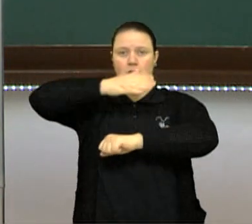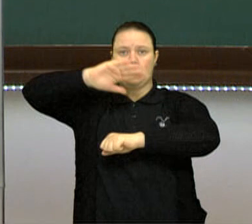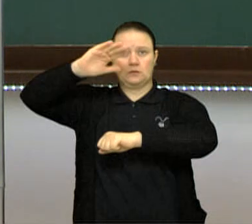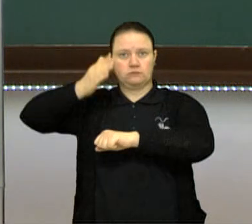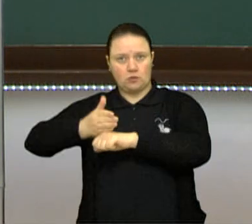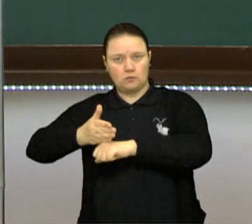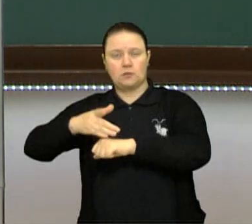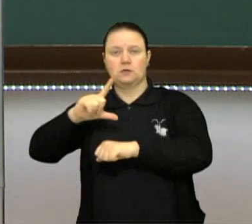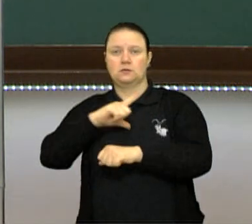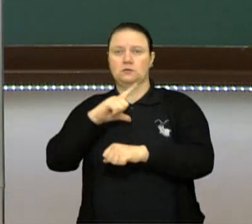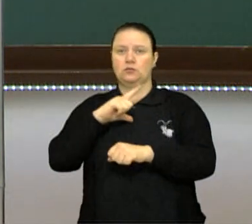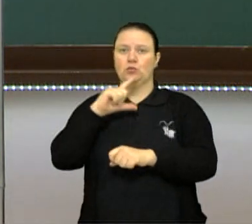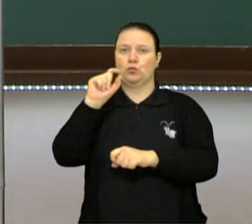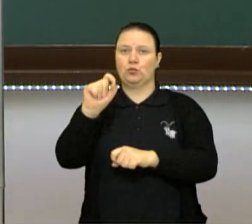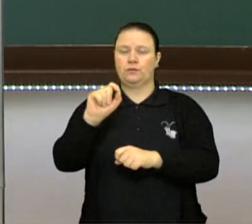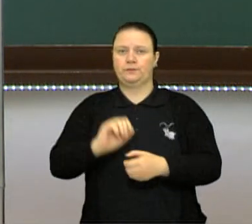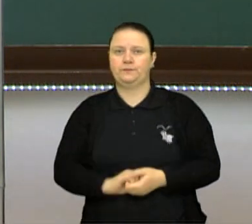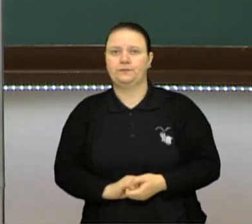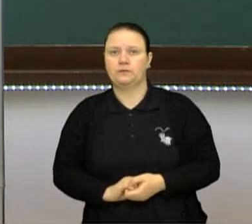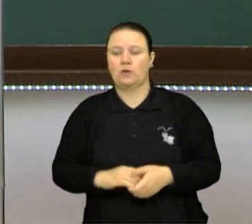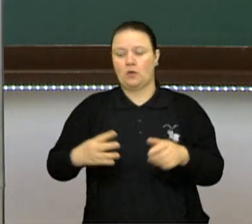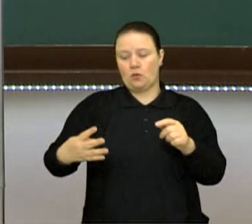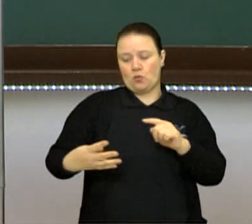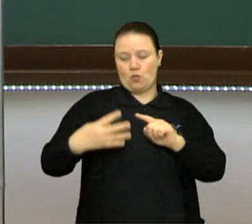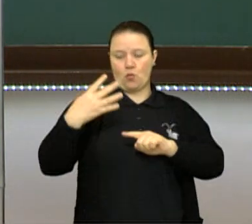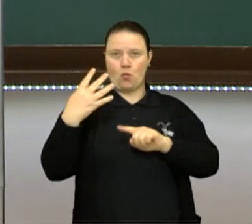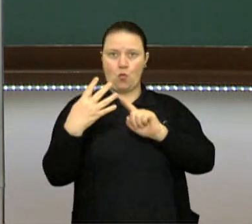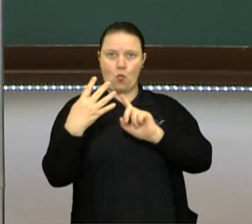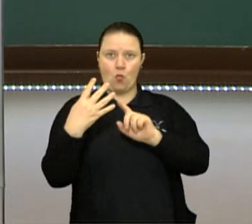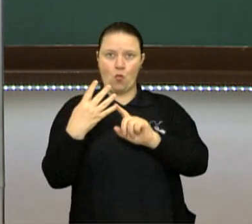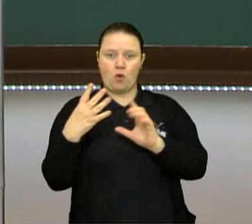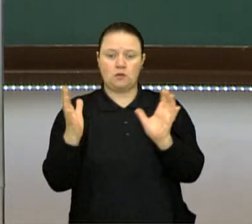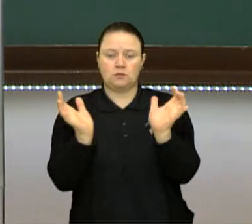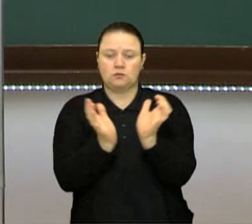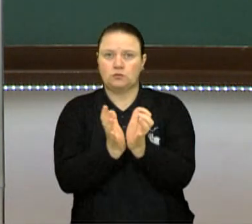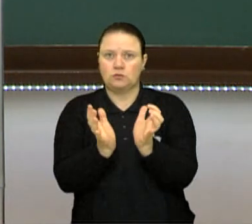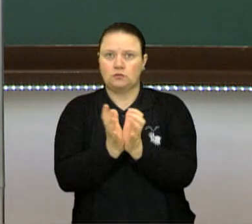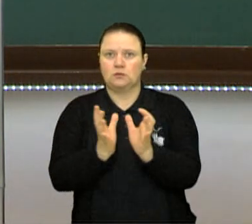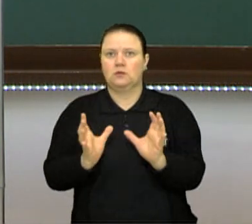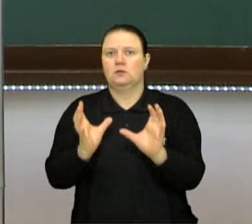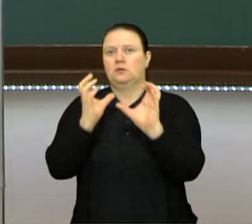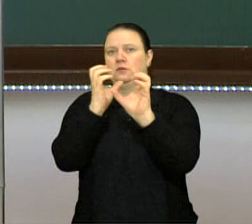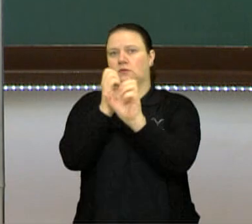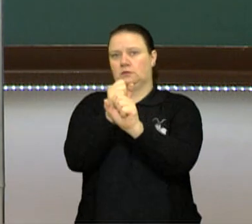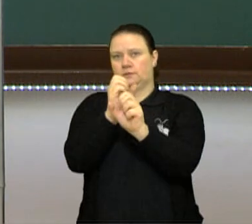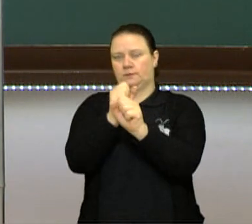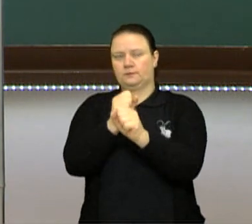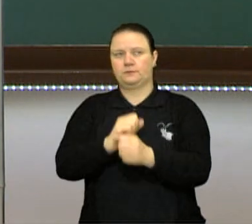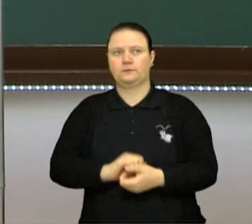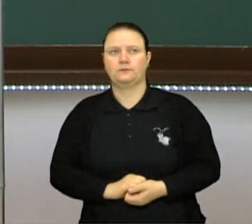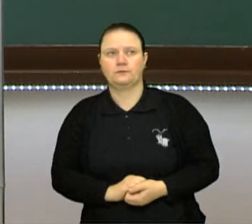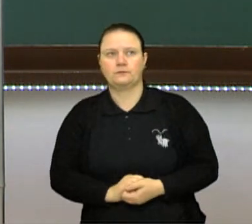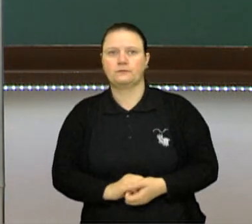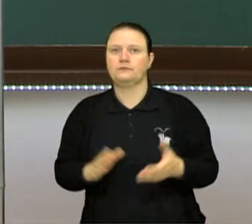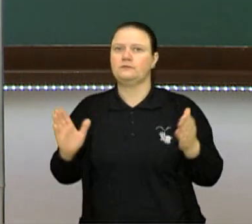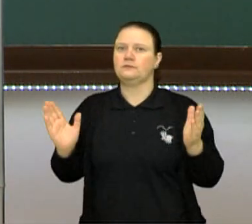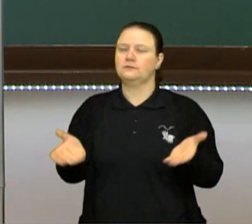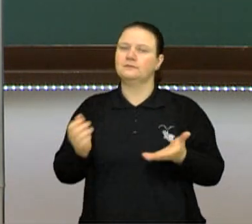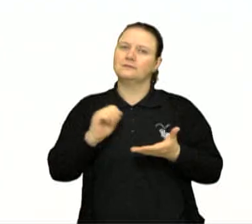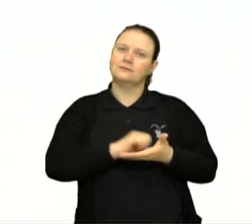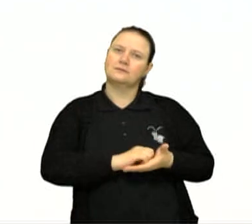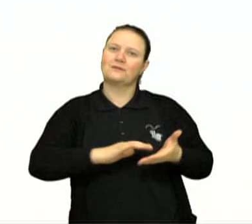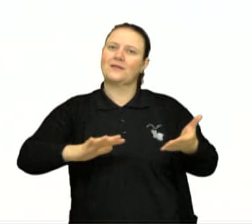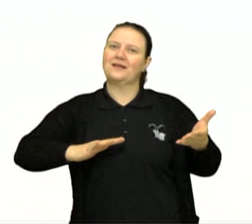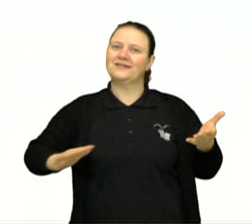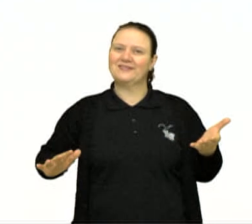eles ocupam a configuração do quarto grupo em termos de valor numérico dentro dessa situação. Agora, para a gente fechar,